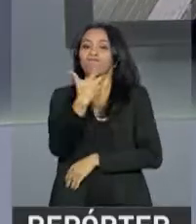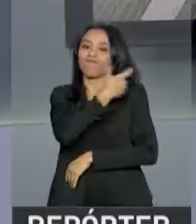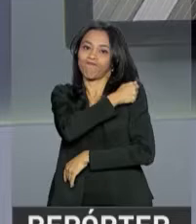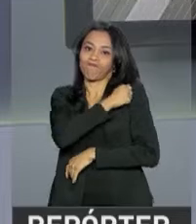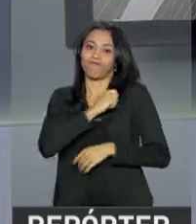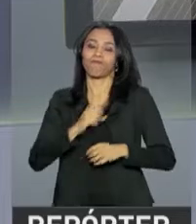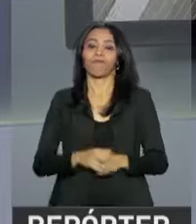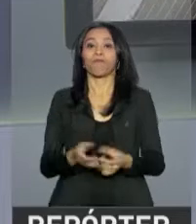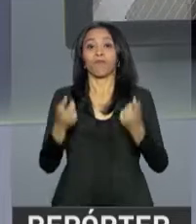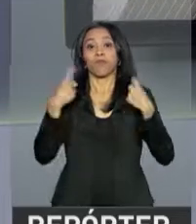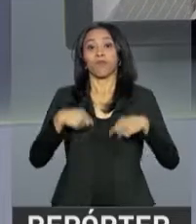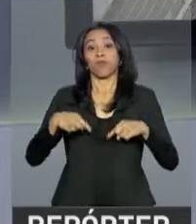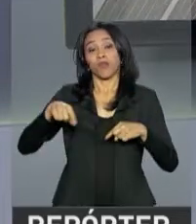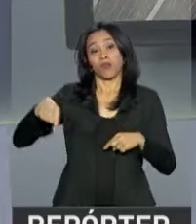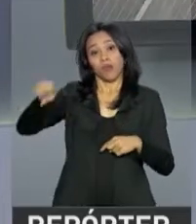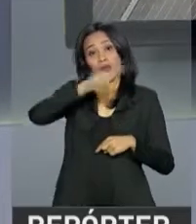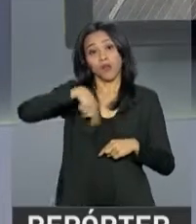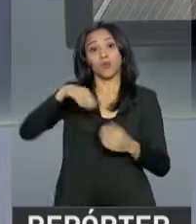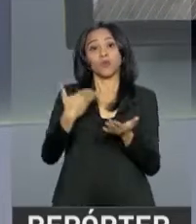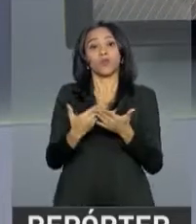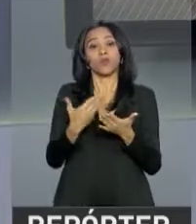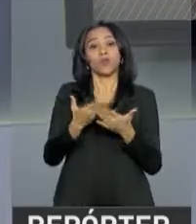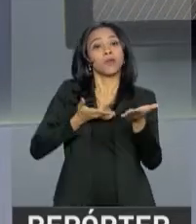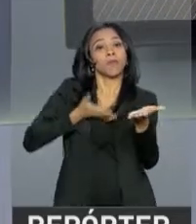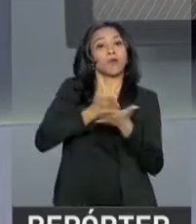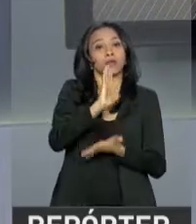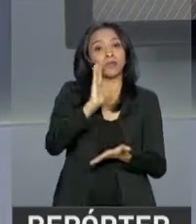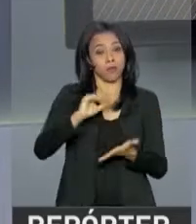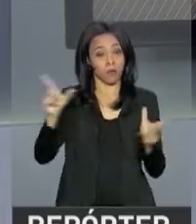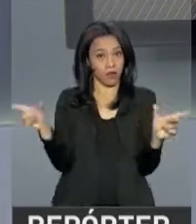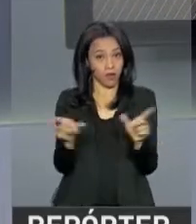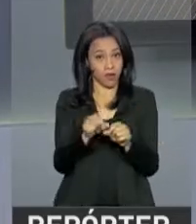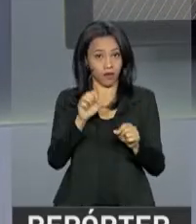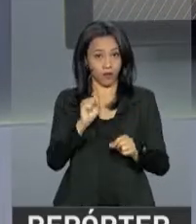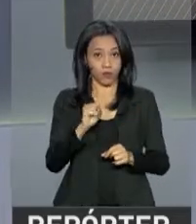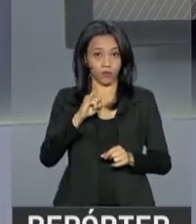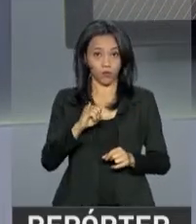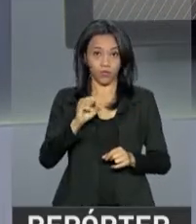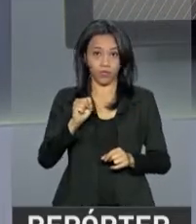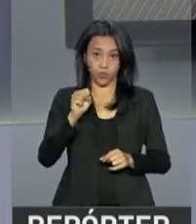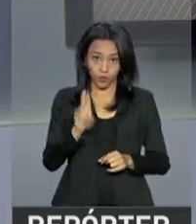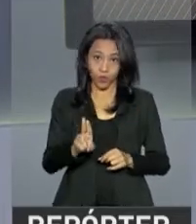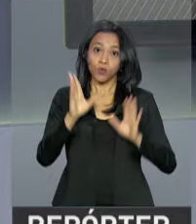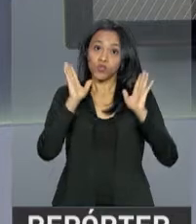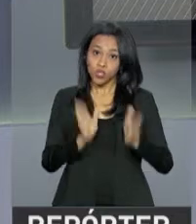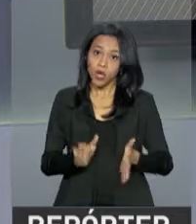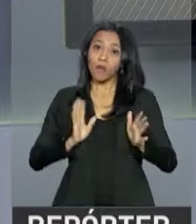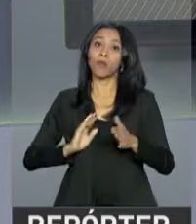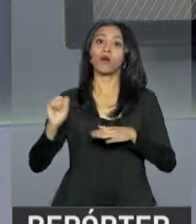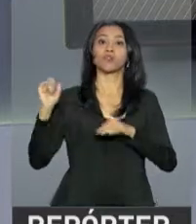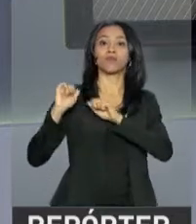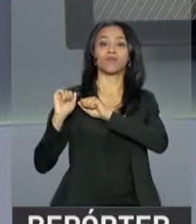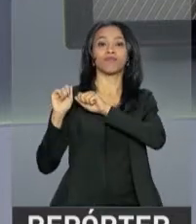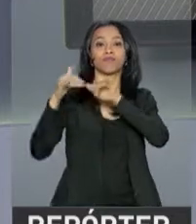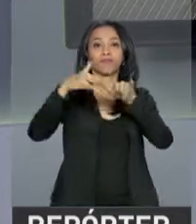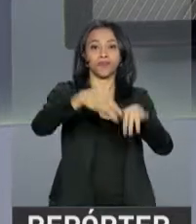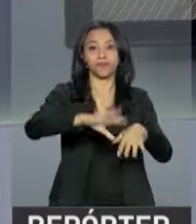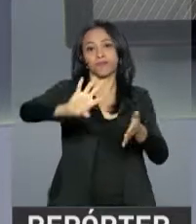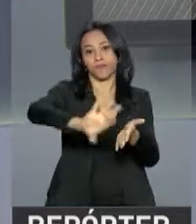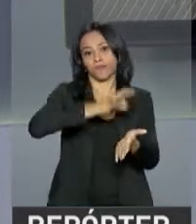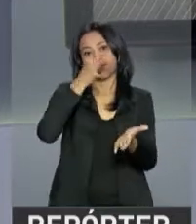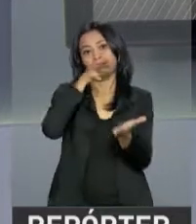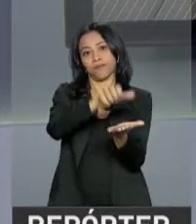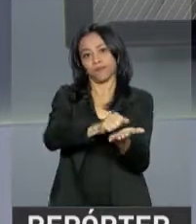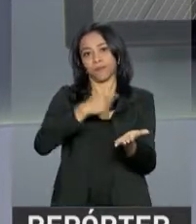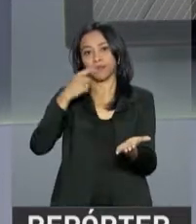E os estudantes aprovados no Sistema de Seleção Unificada para o segundo semestre deste ano já podem fazer a matrícula na instituição escolhida.